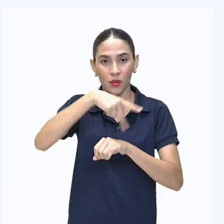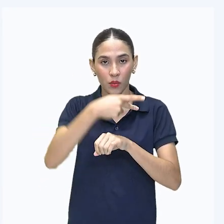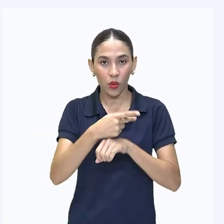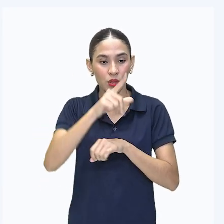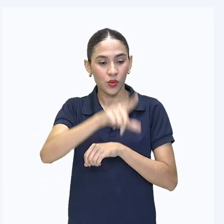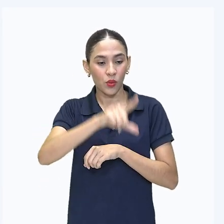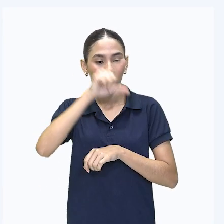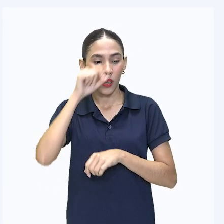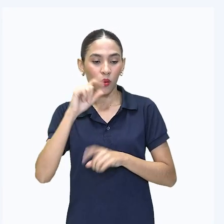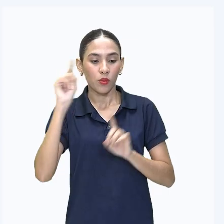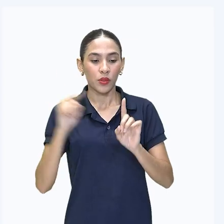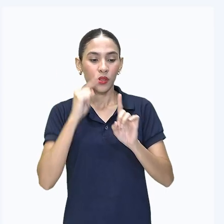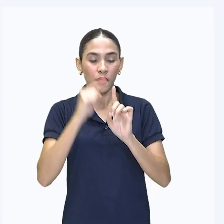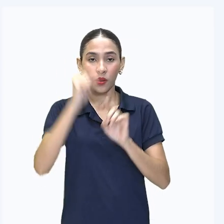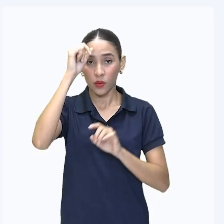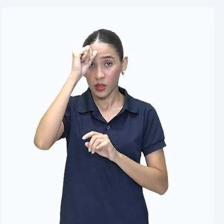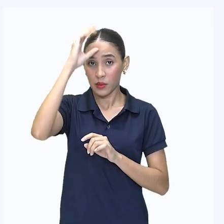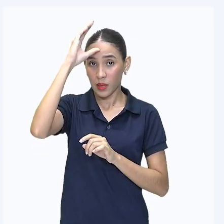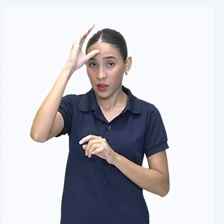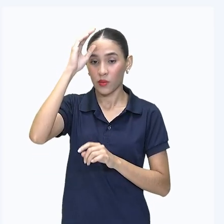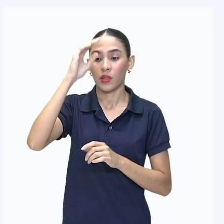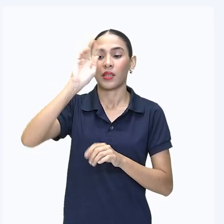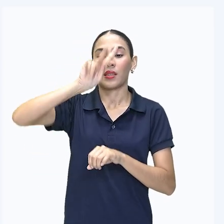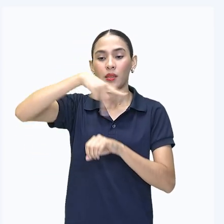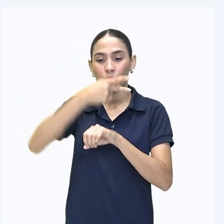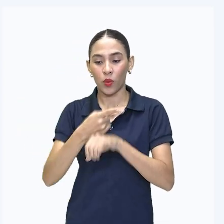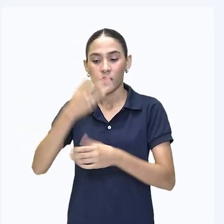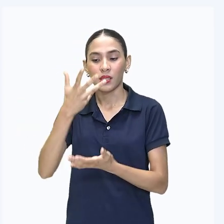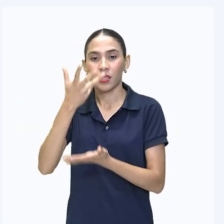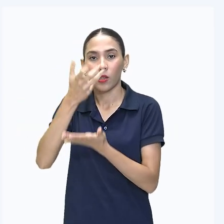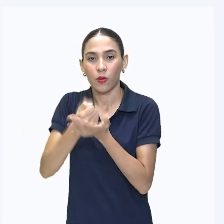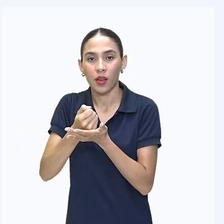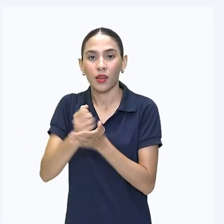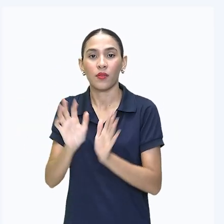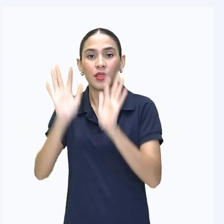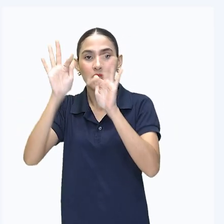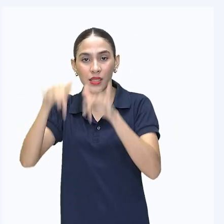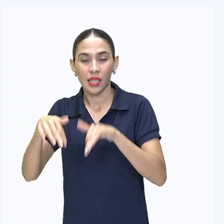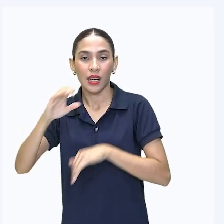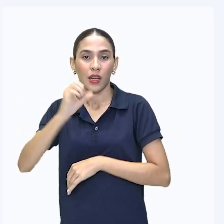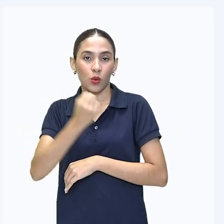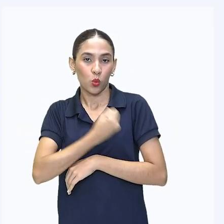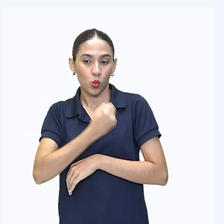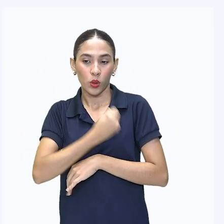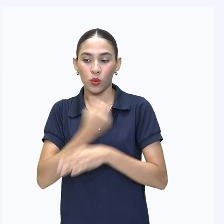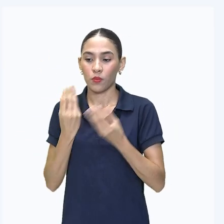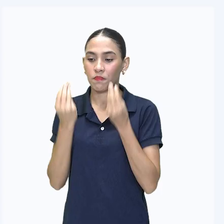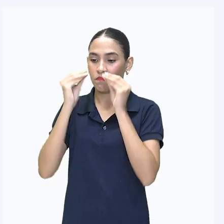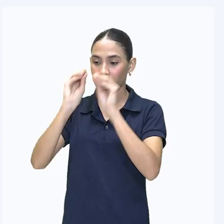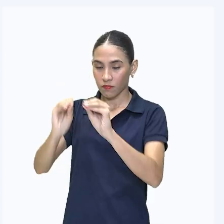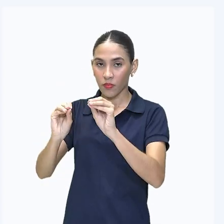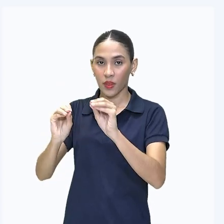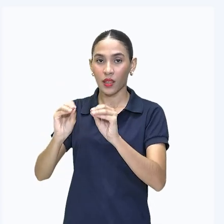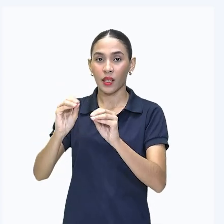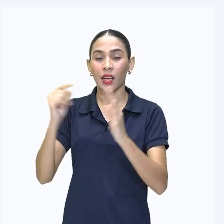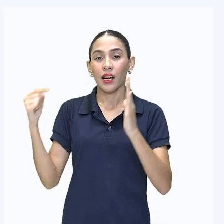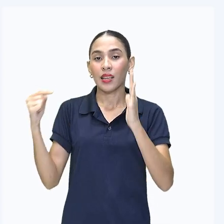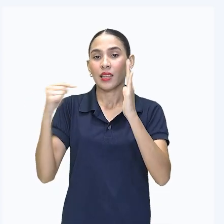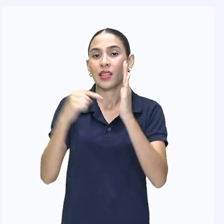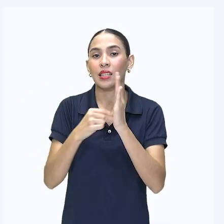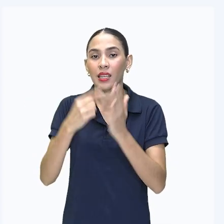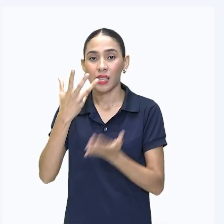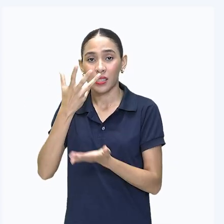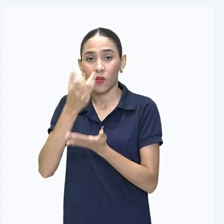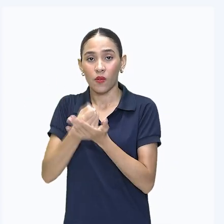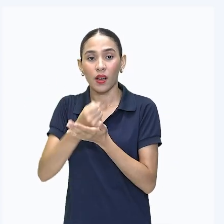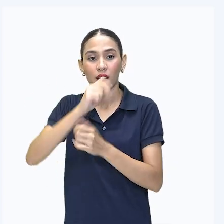selecionar o objeto de conhecimento da avaliação, a gente clica em salvar. Para finalizar, digite o código e clique em salvar. O que ele